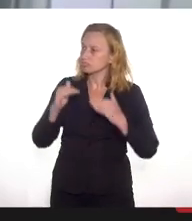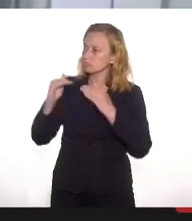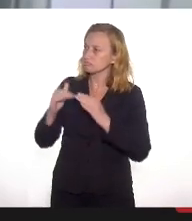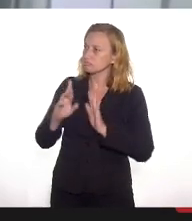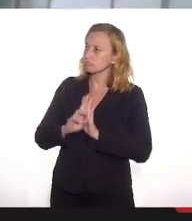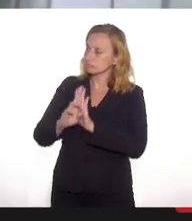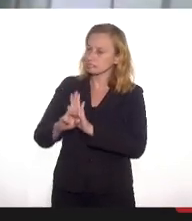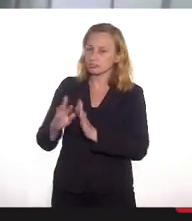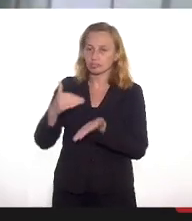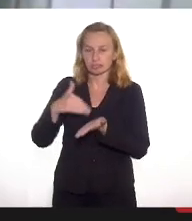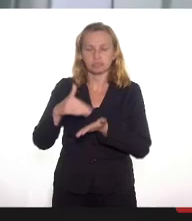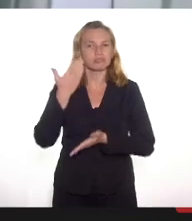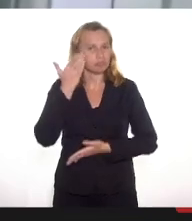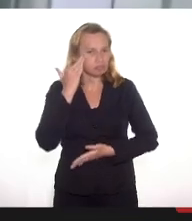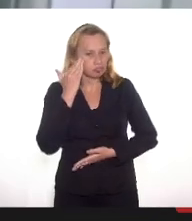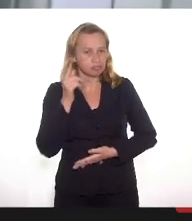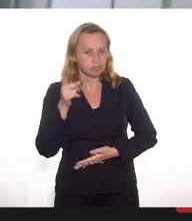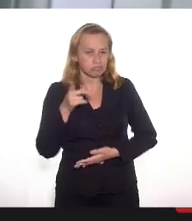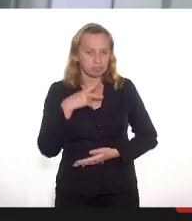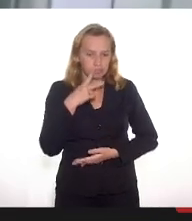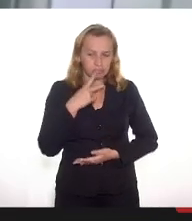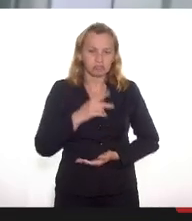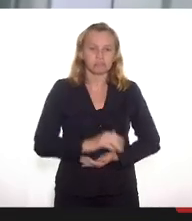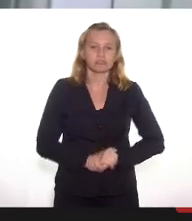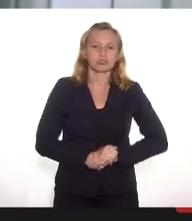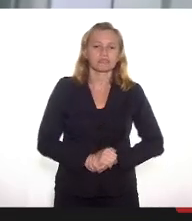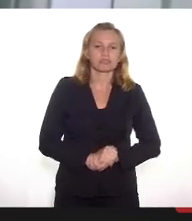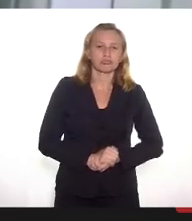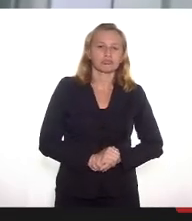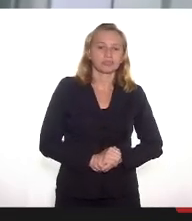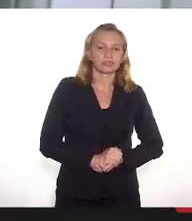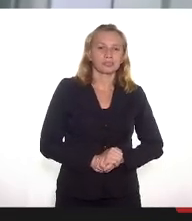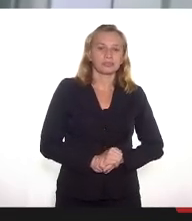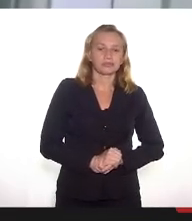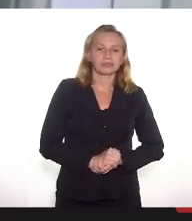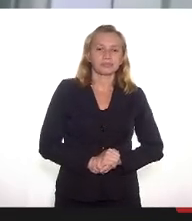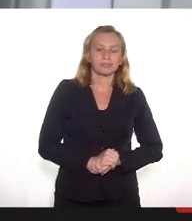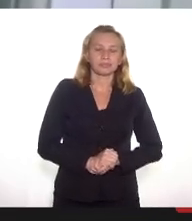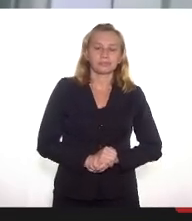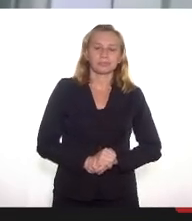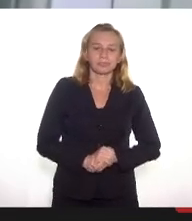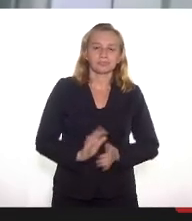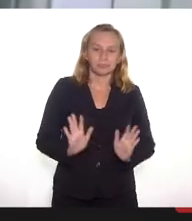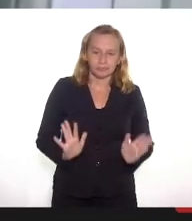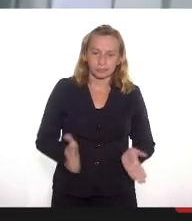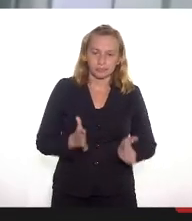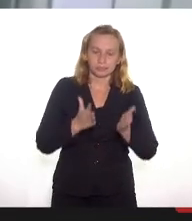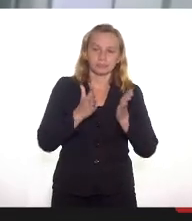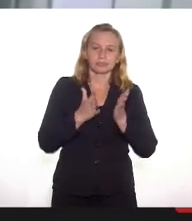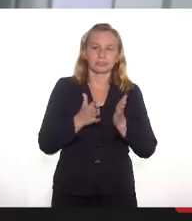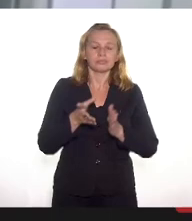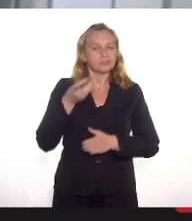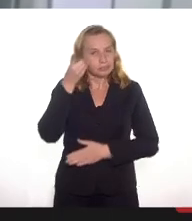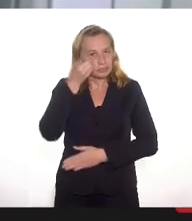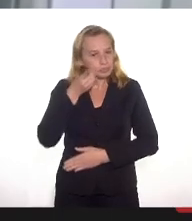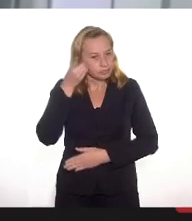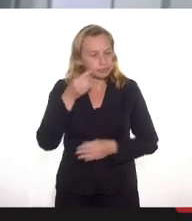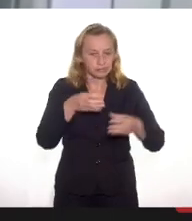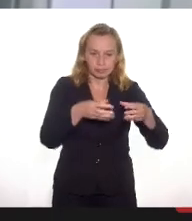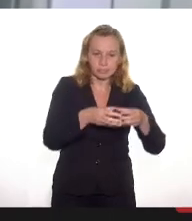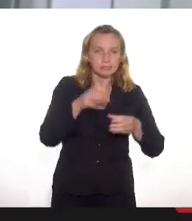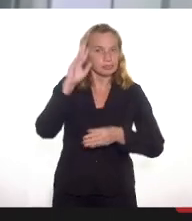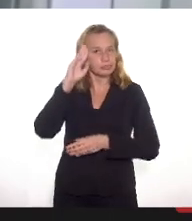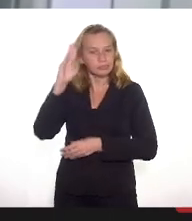secretaria compreendo aquela ponderação que ele fez sobre as iniciativas dos parlamentares em relação a